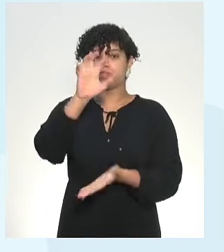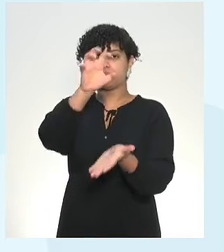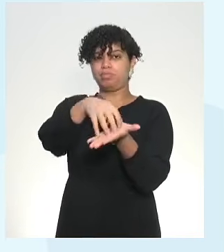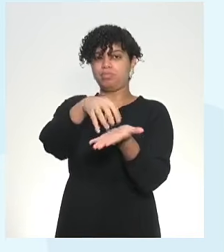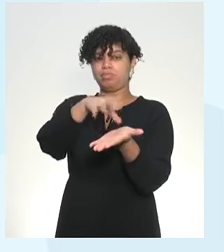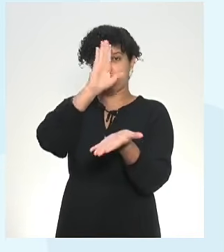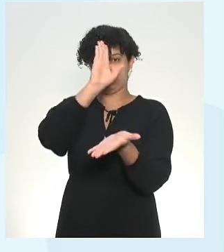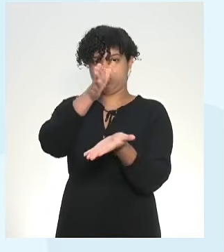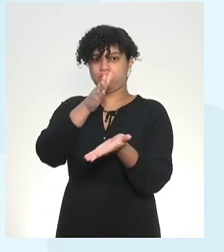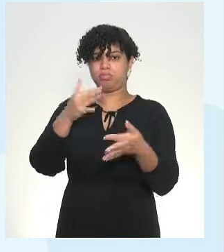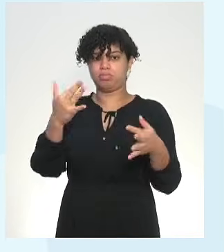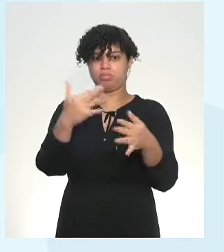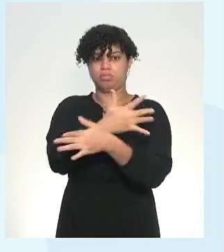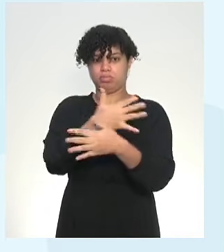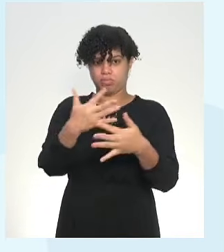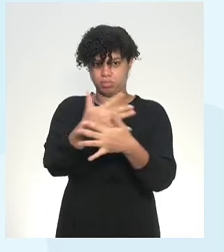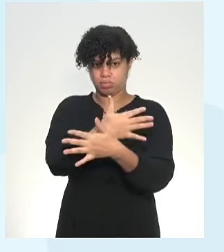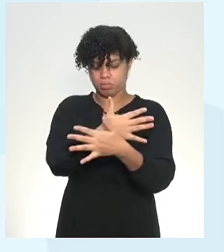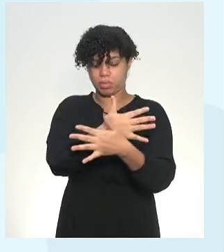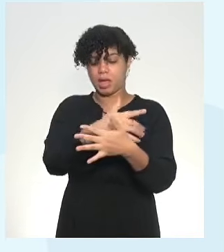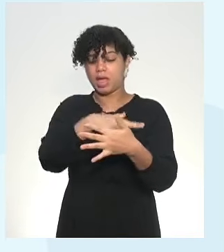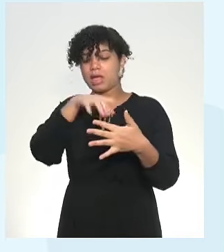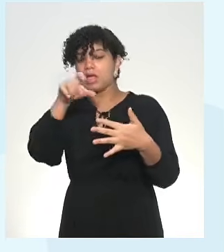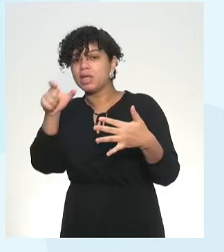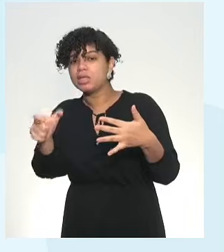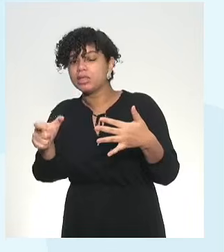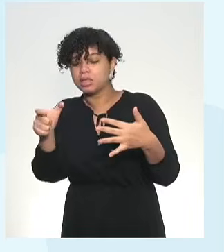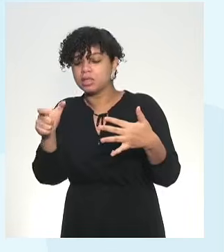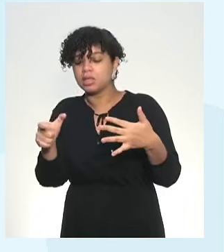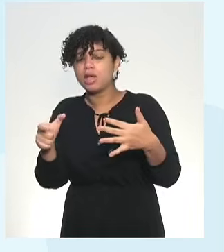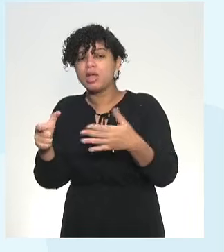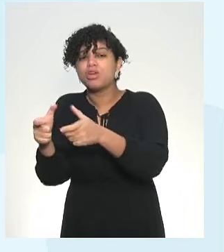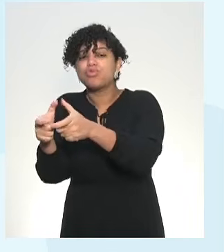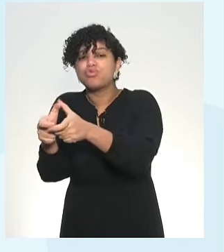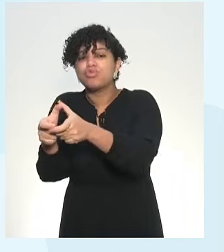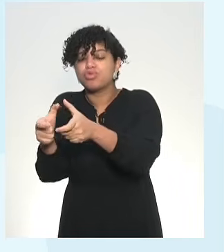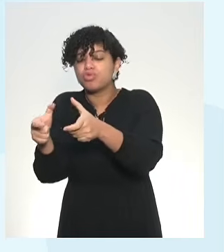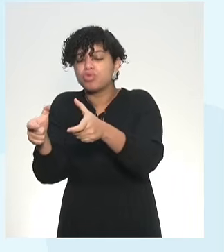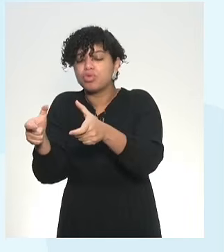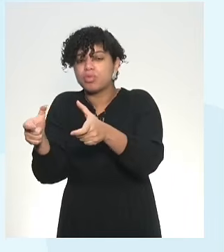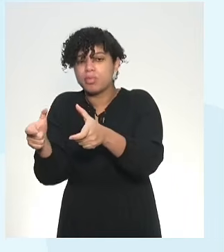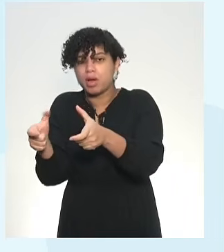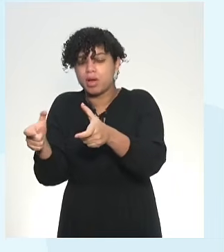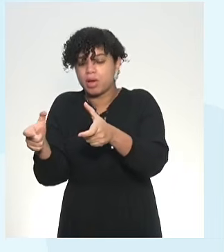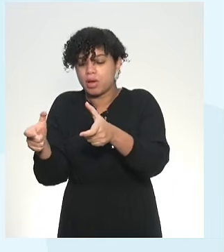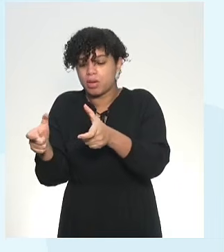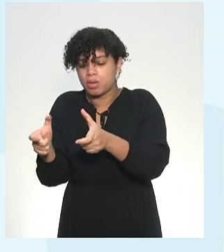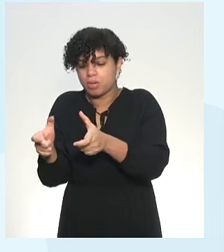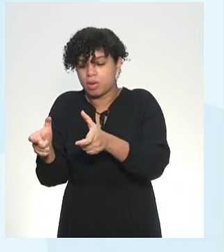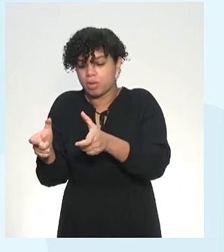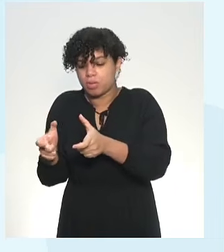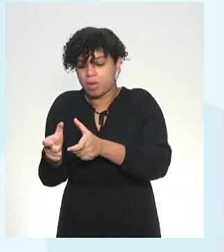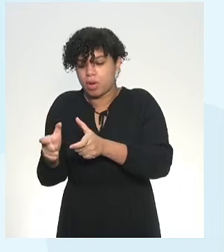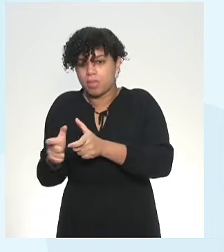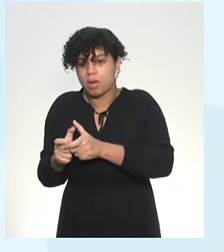atrai a relação com outras cidades. Tá? E aí nós temos a metrópole regional, que são